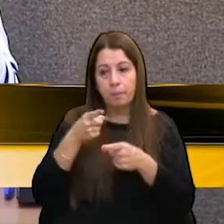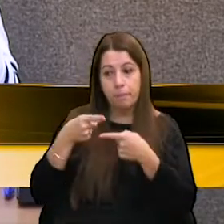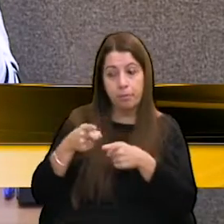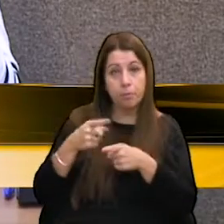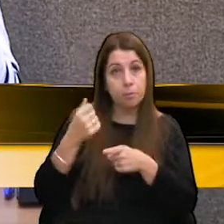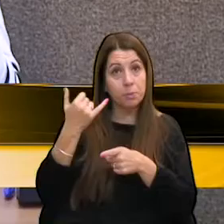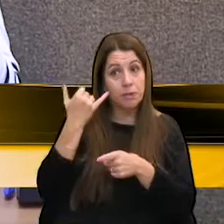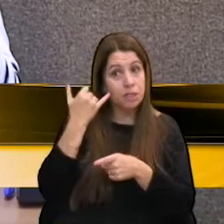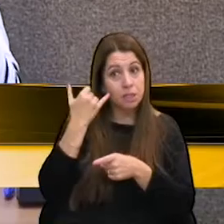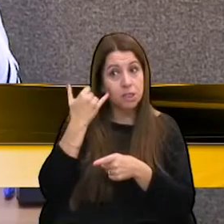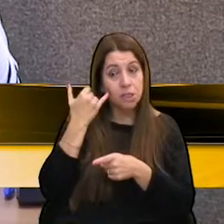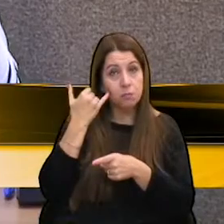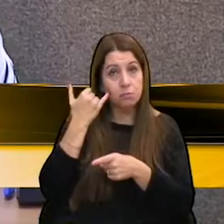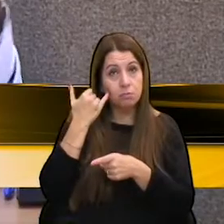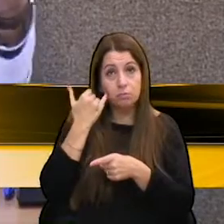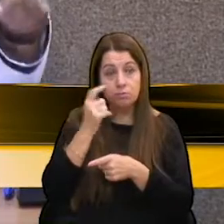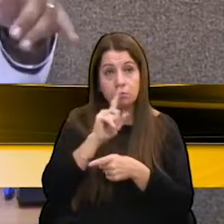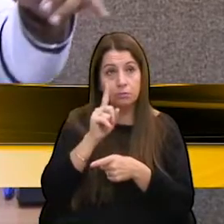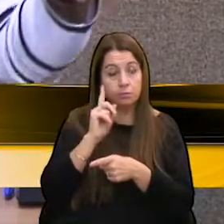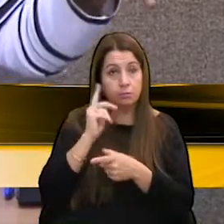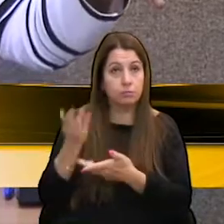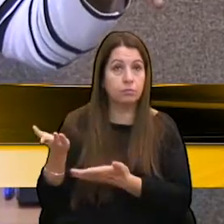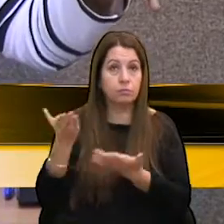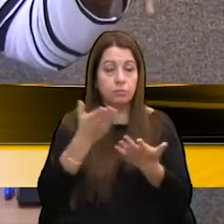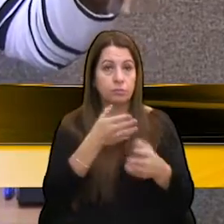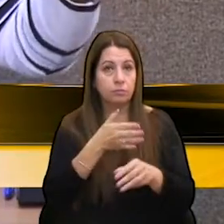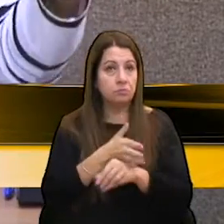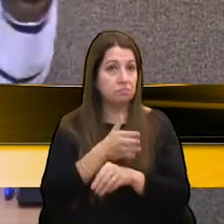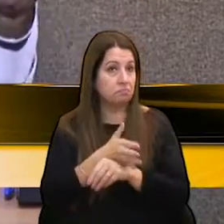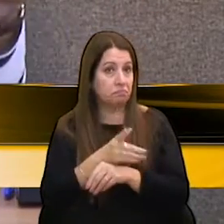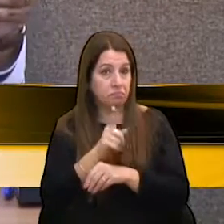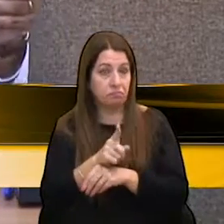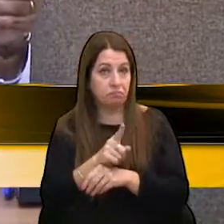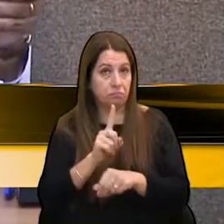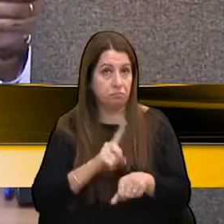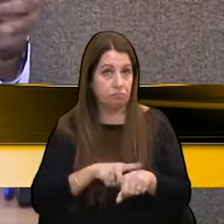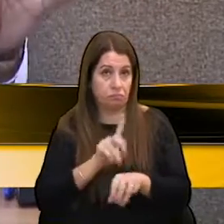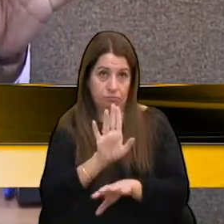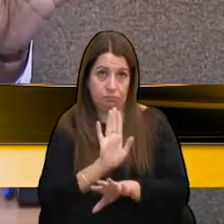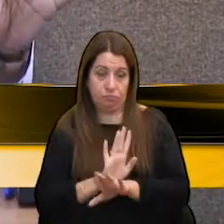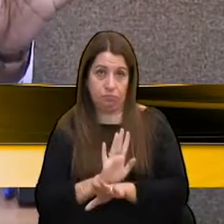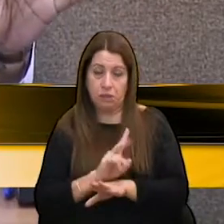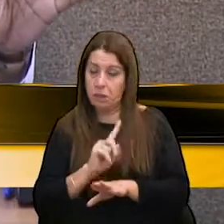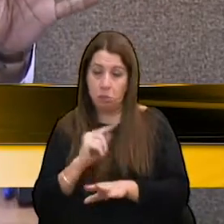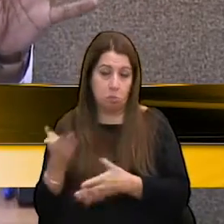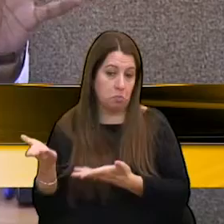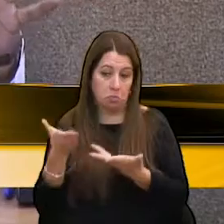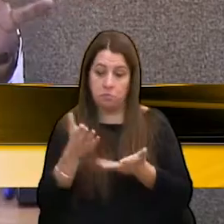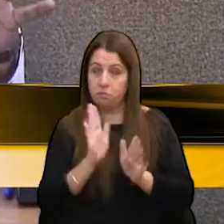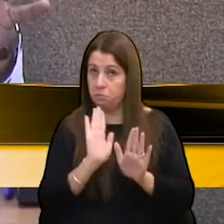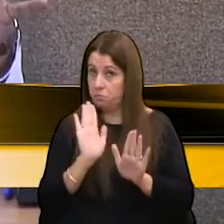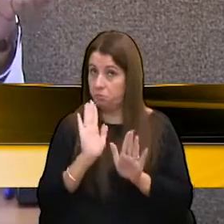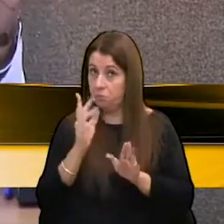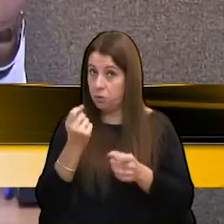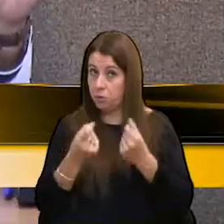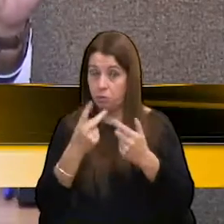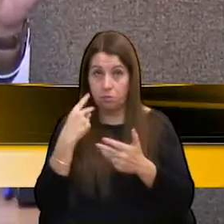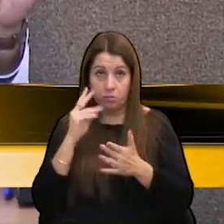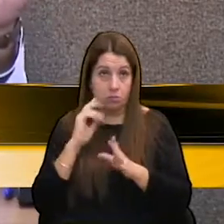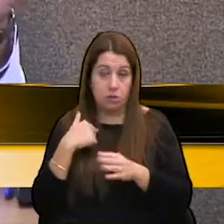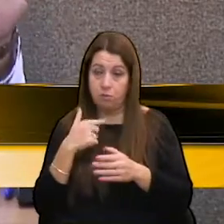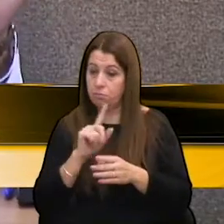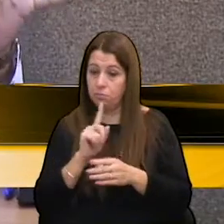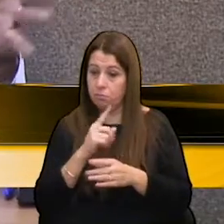uma ligação, porque ninguém recebeu convite para participar deste momento. Eu não recebi convite, não sei se alguns vereadores, eu não